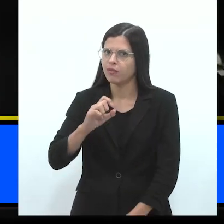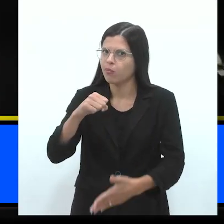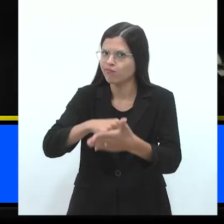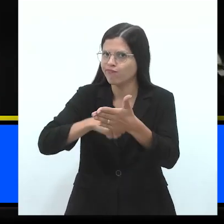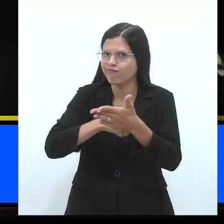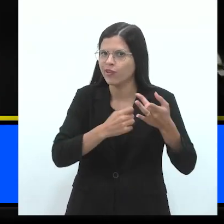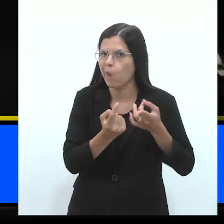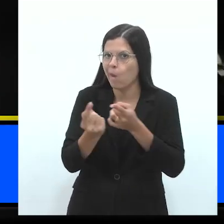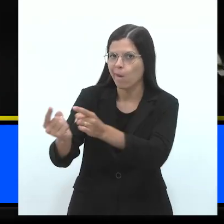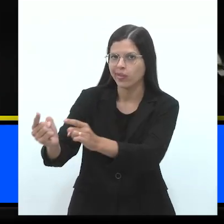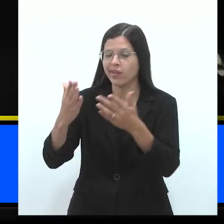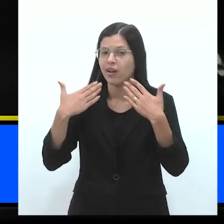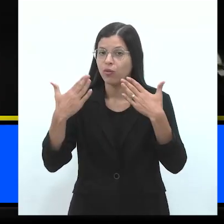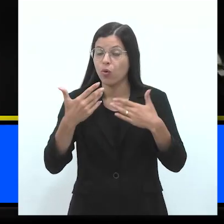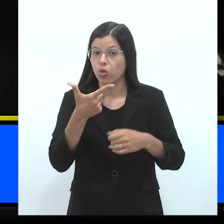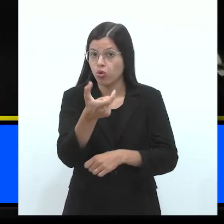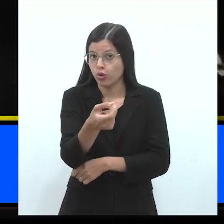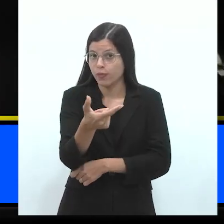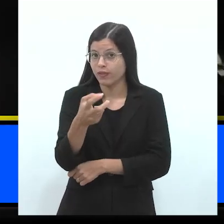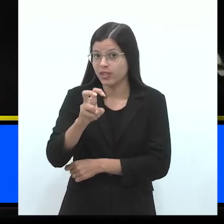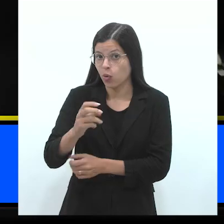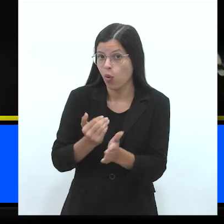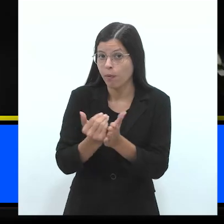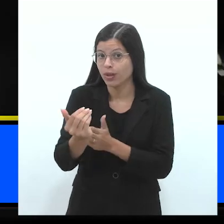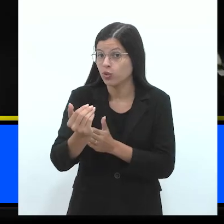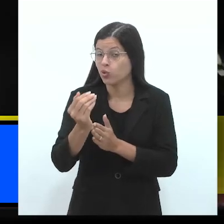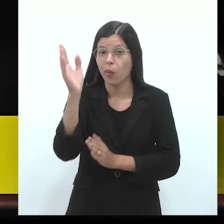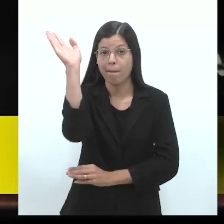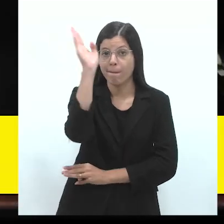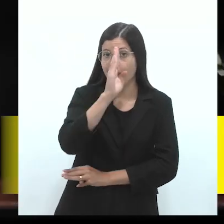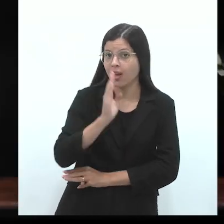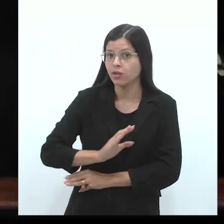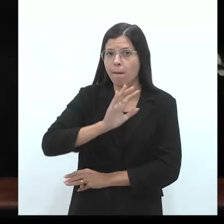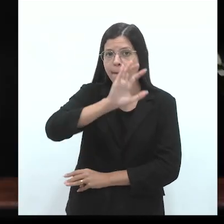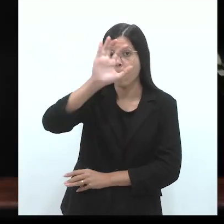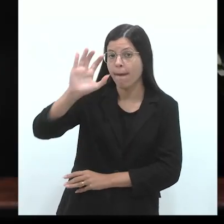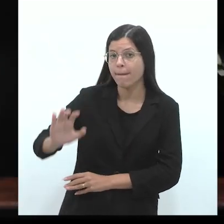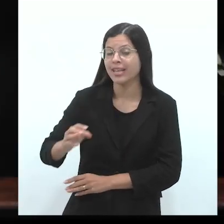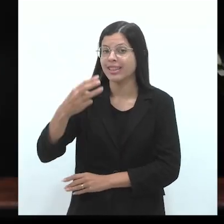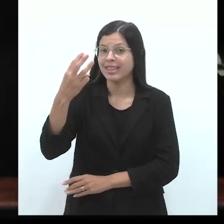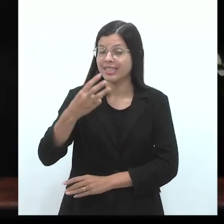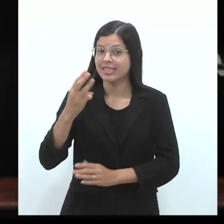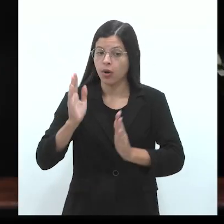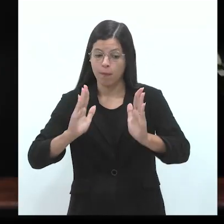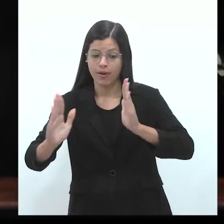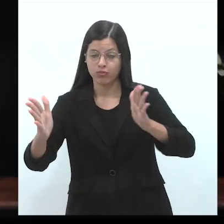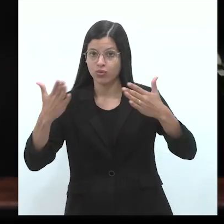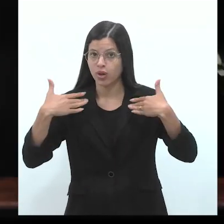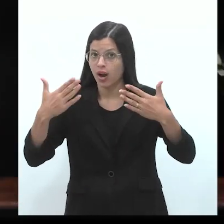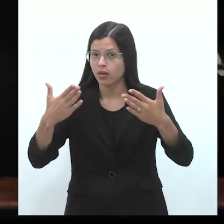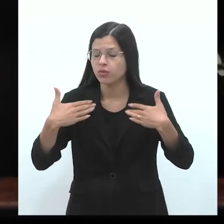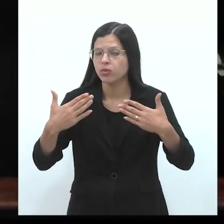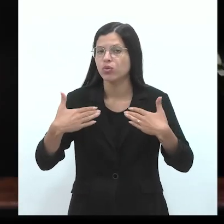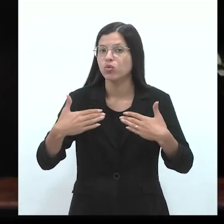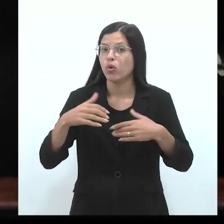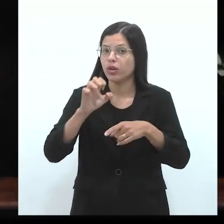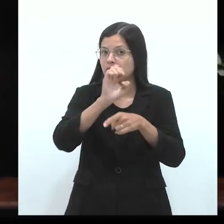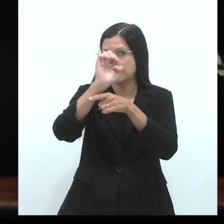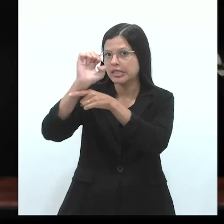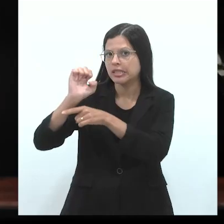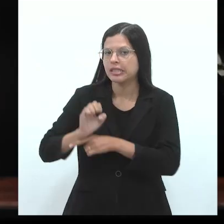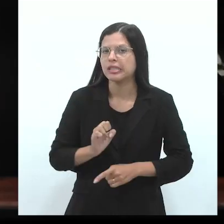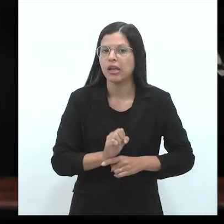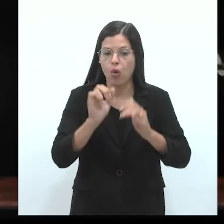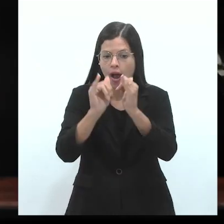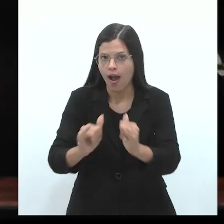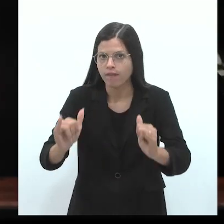calor. 2025 mal começou e todo o Brasil já enfrenta a terceira onda de calor do ano, com estados recebendo